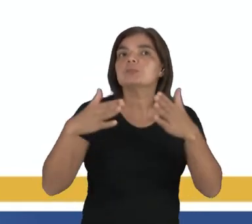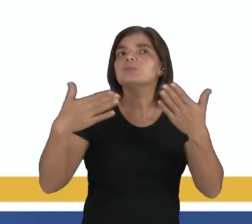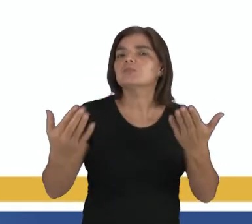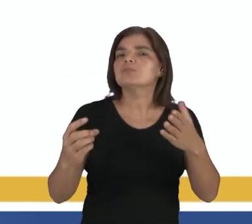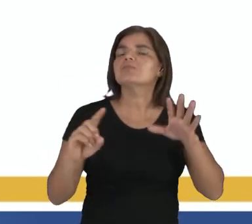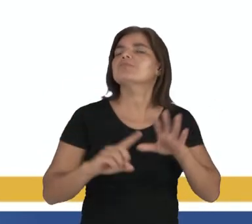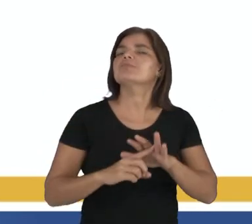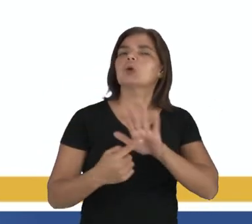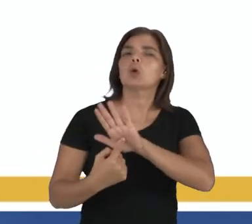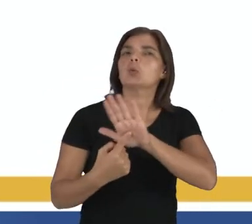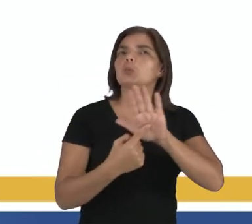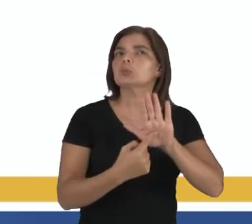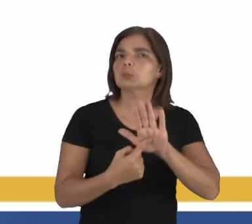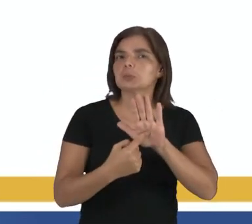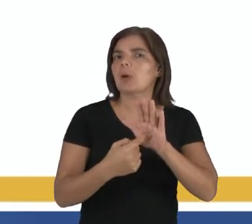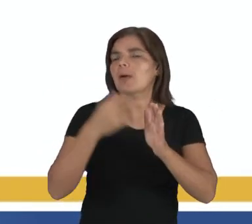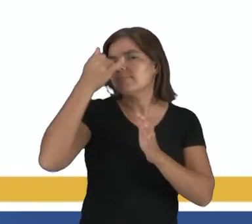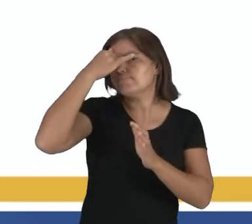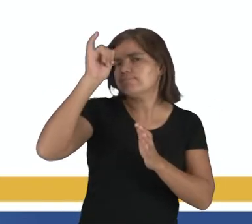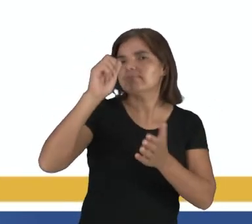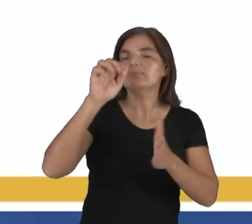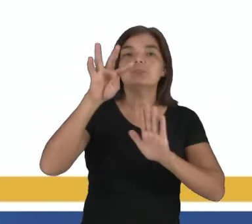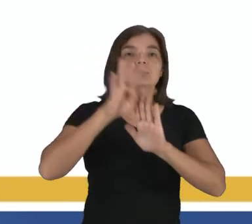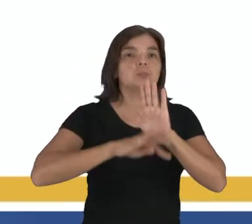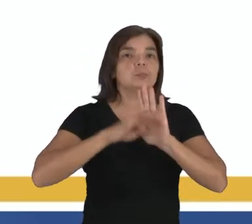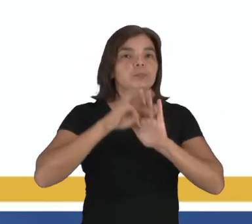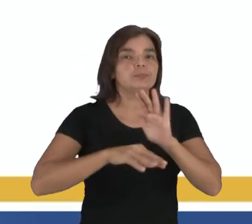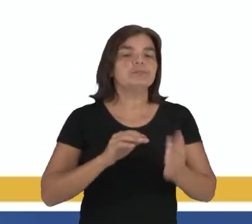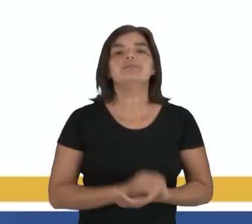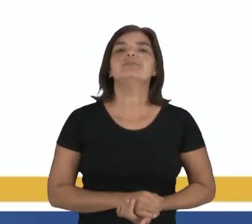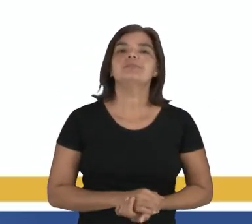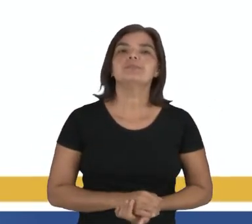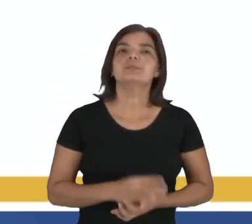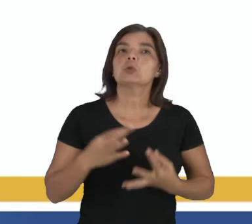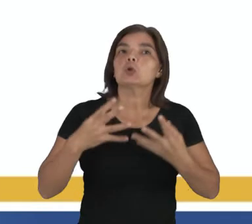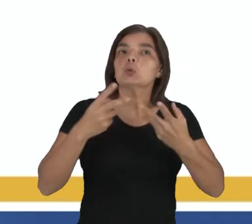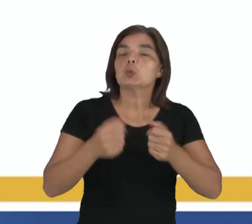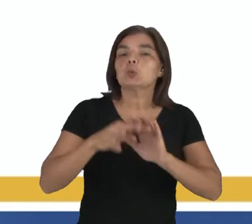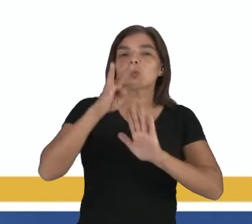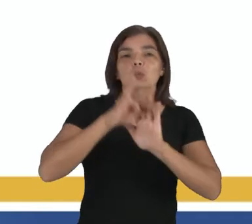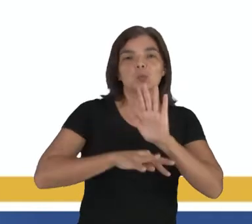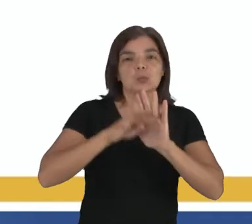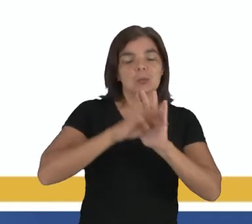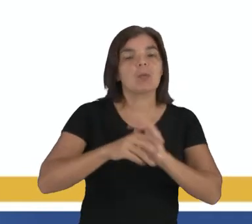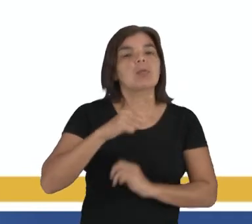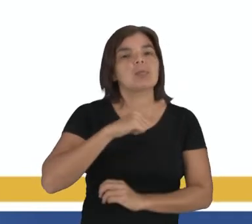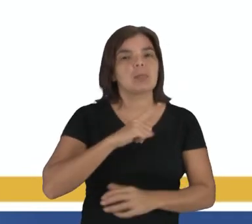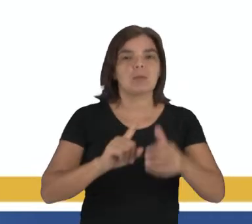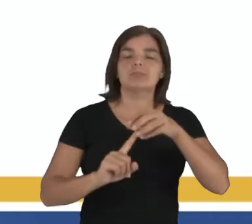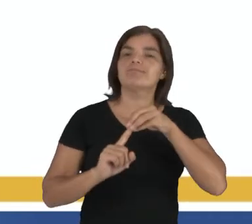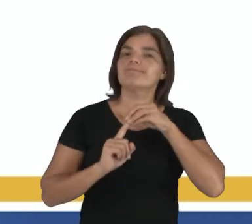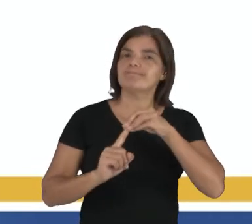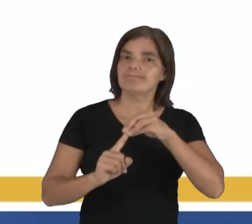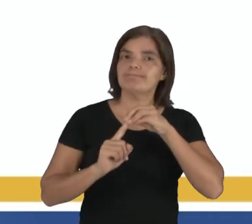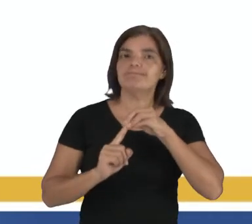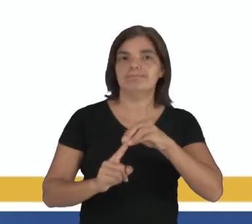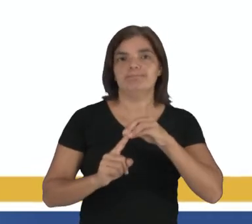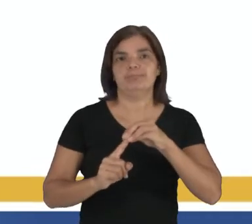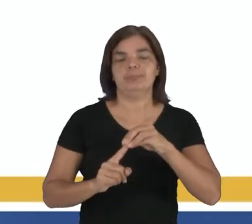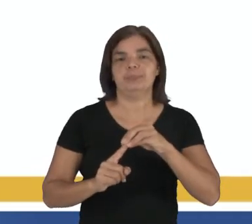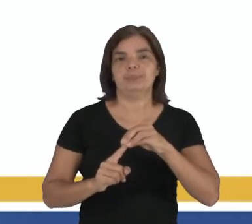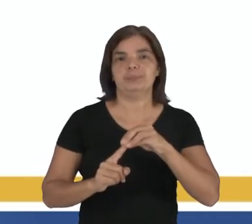dizer, qual sua intenção ao criar esse texto. Gente, todo texto tem